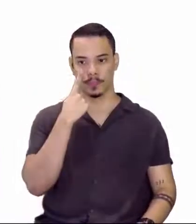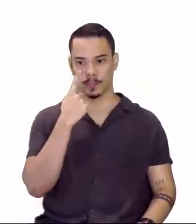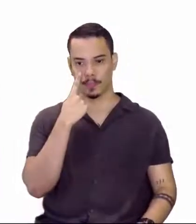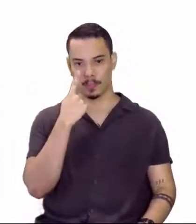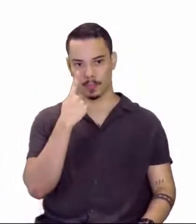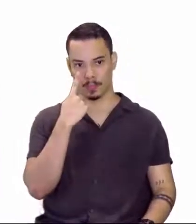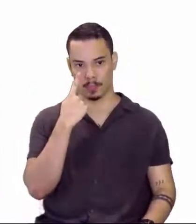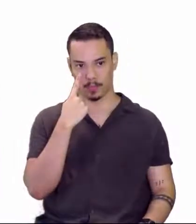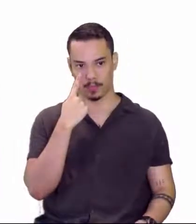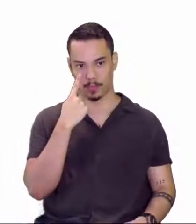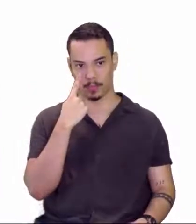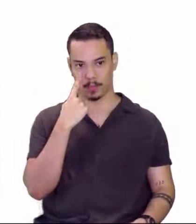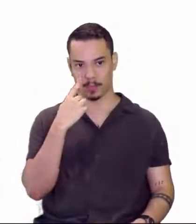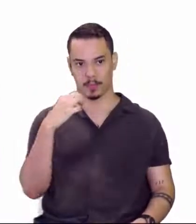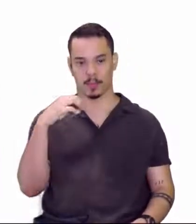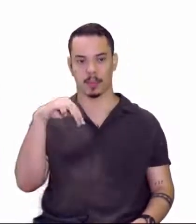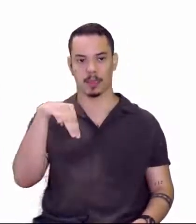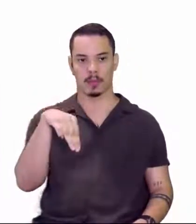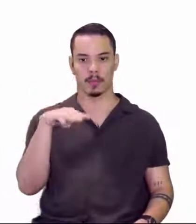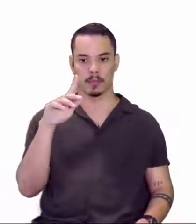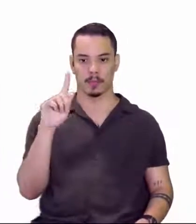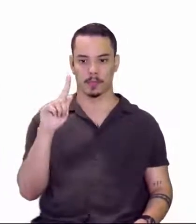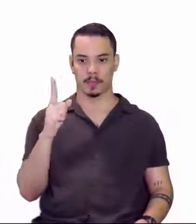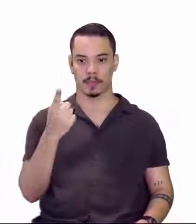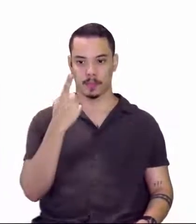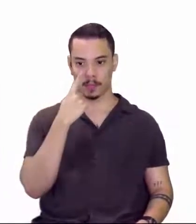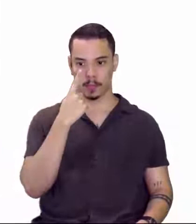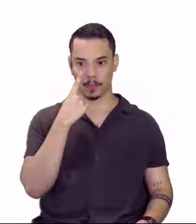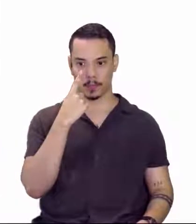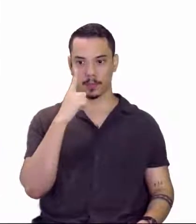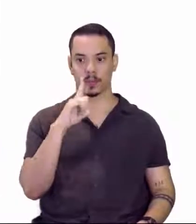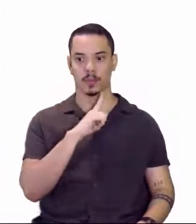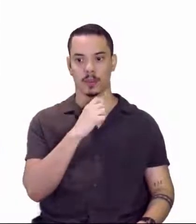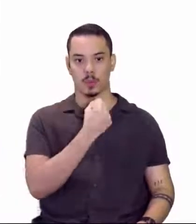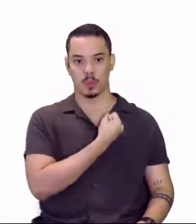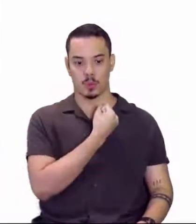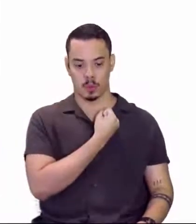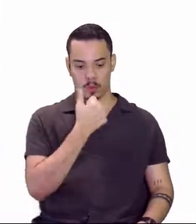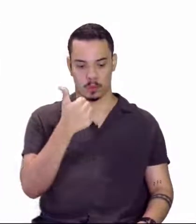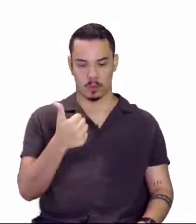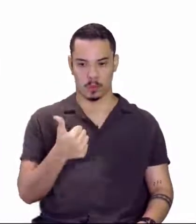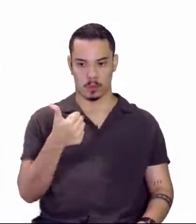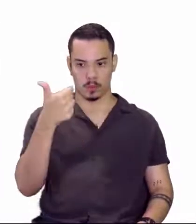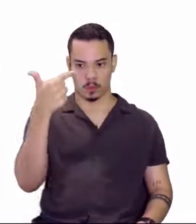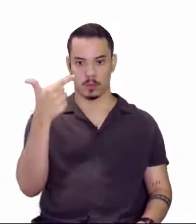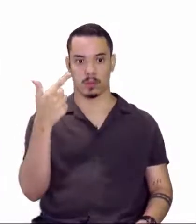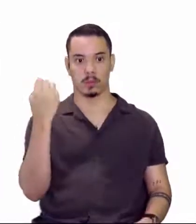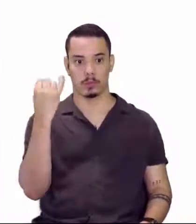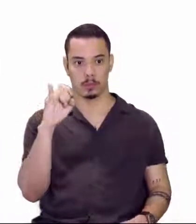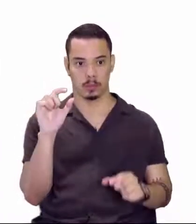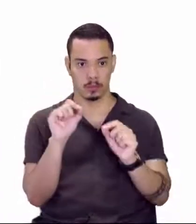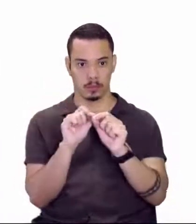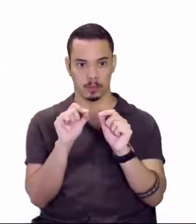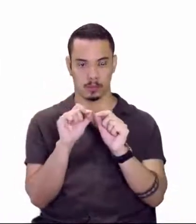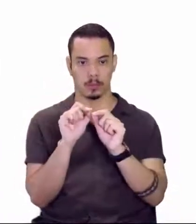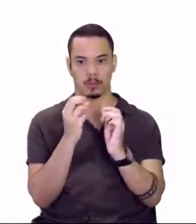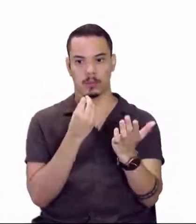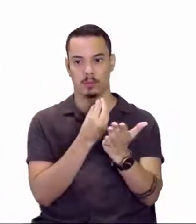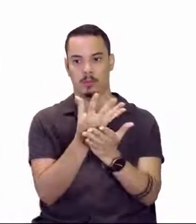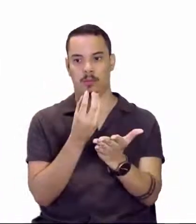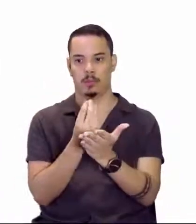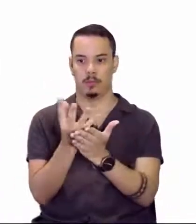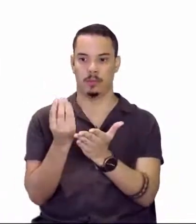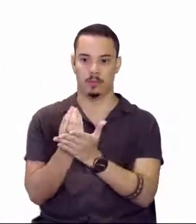magnésio. Olhando para o magnésio, ele tem número atômico 12. Quando ele fez a distribuição